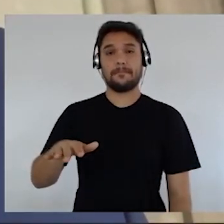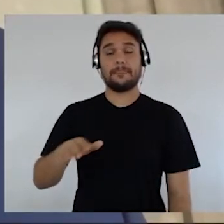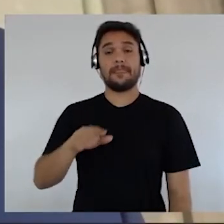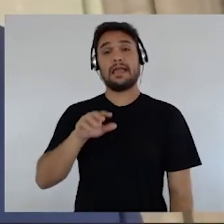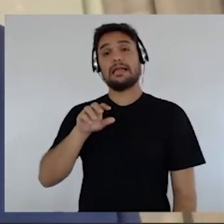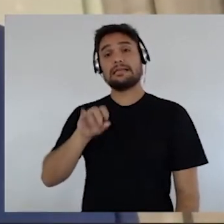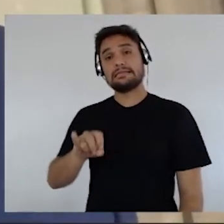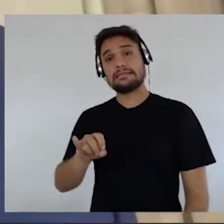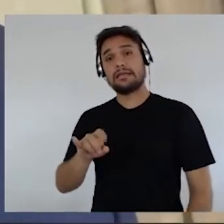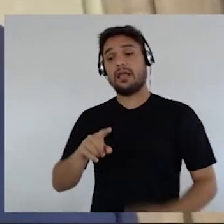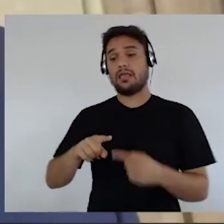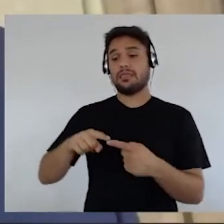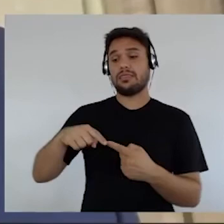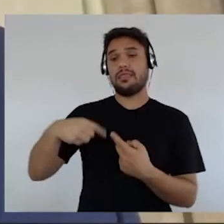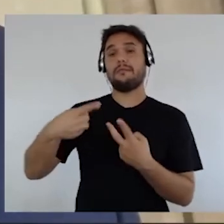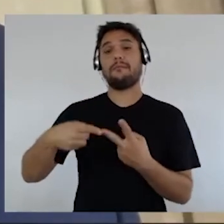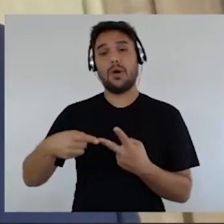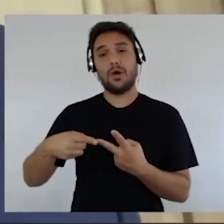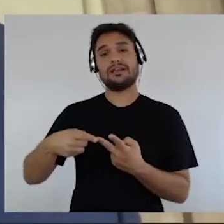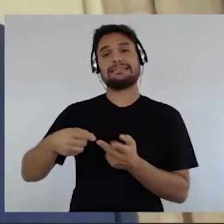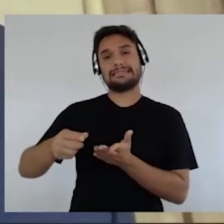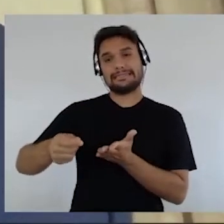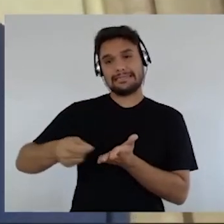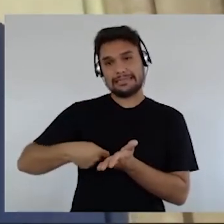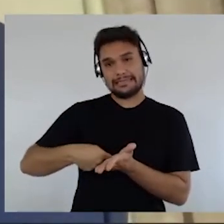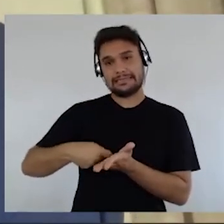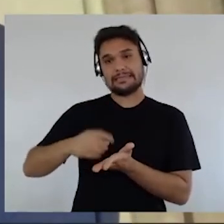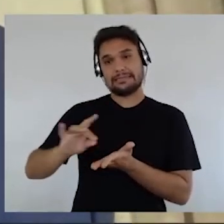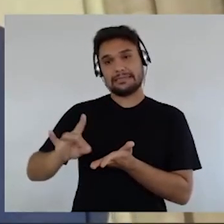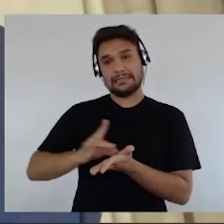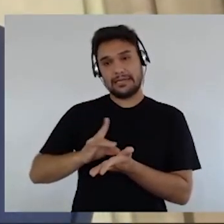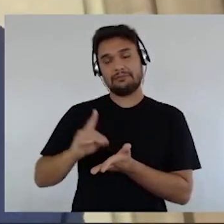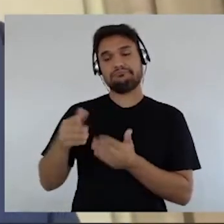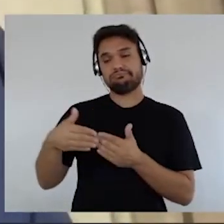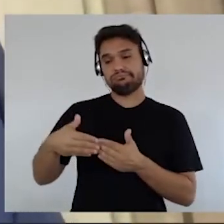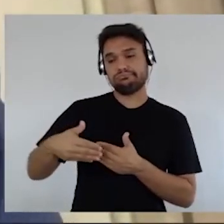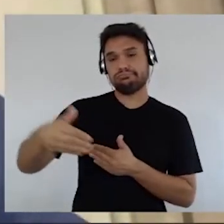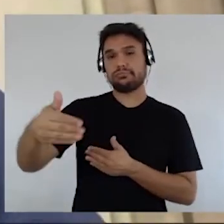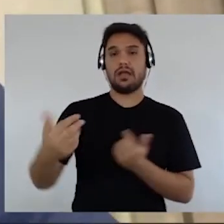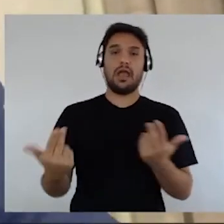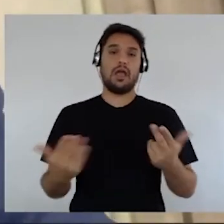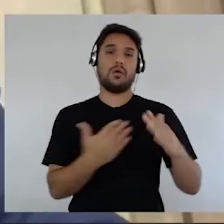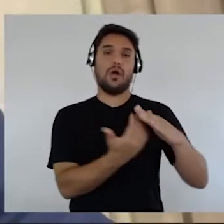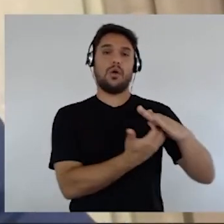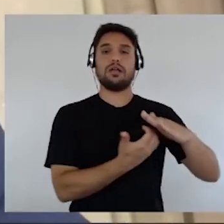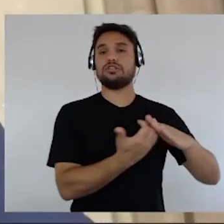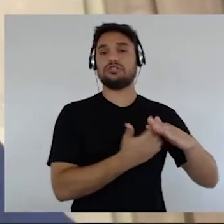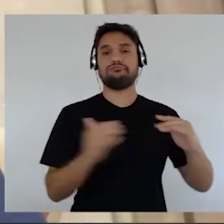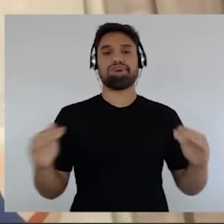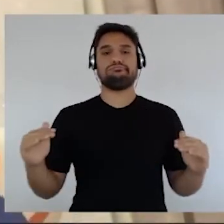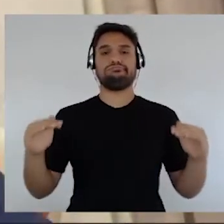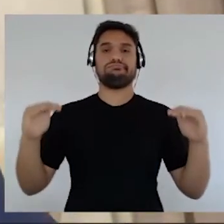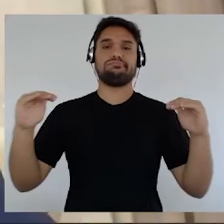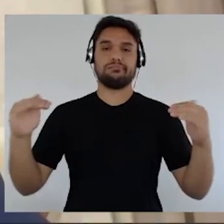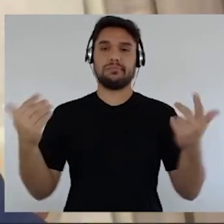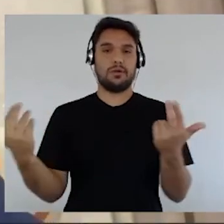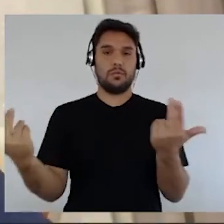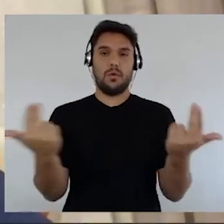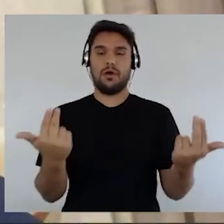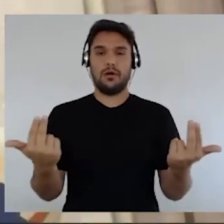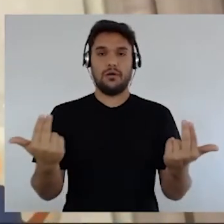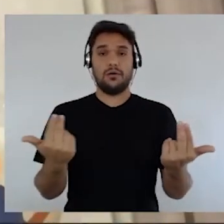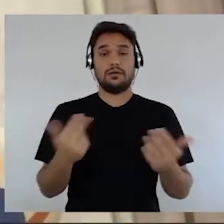Caso em que, depois de inscrito, ficará equiparado para todos os efeitos ao empresário sujeito a registro. Ou seja,